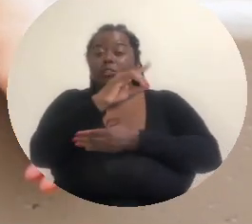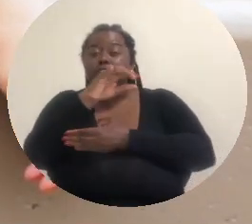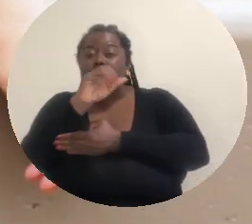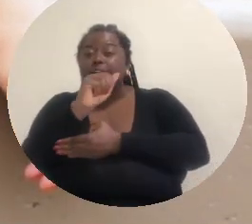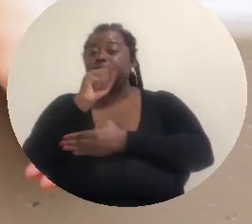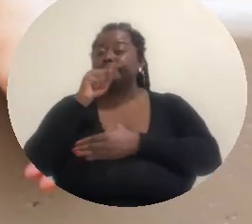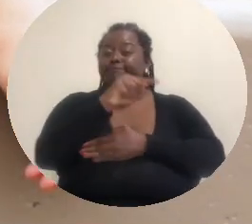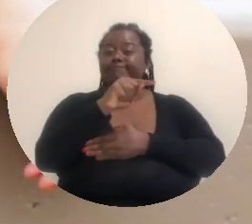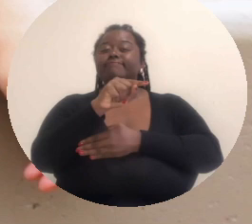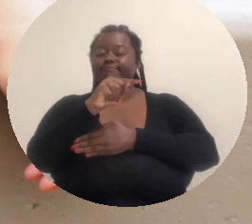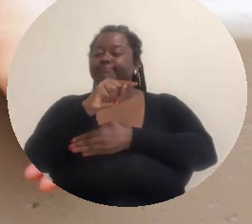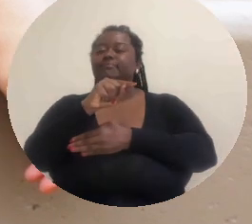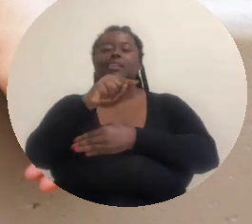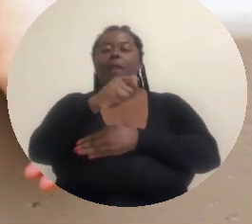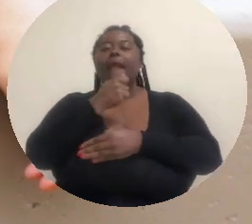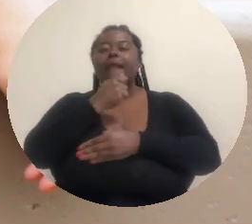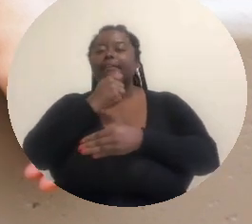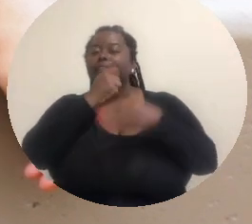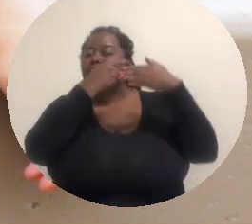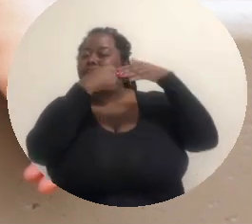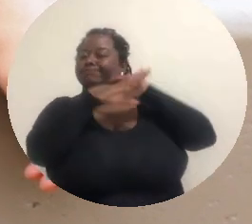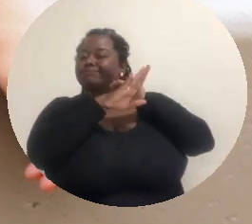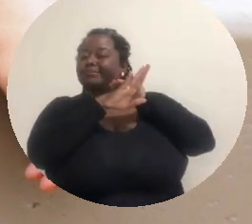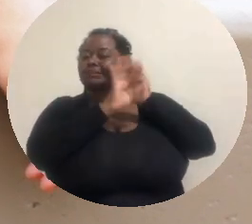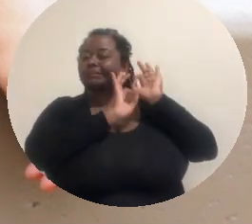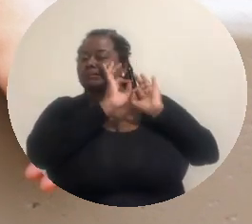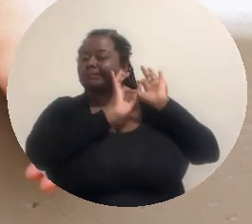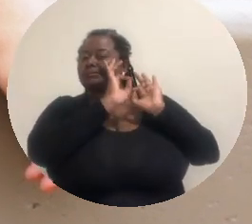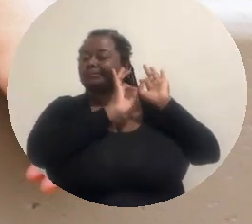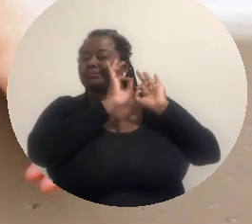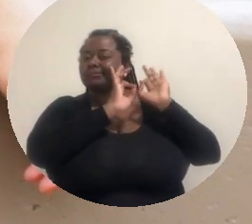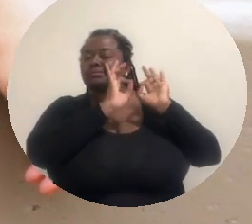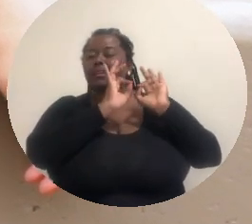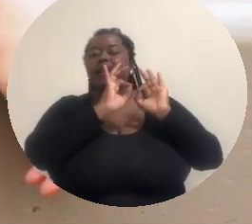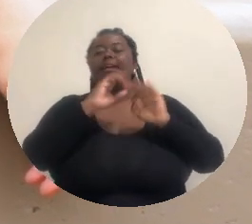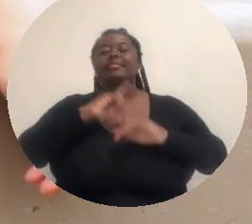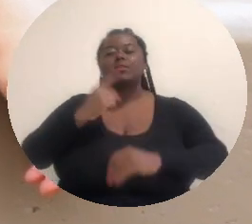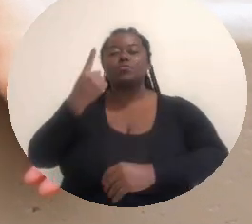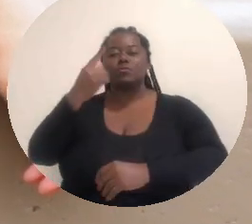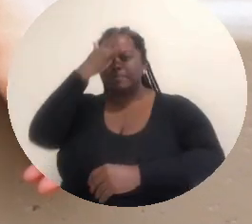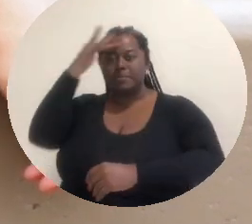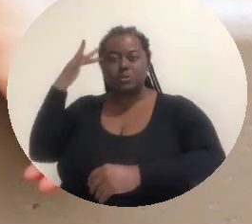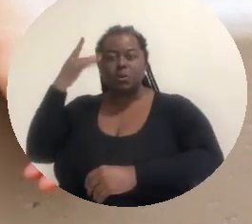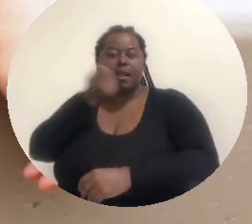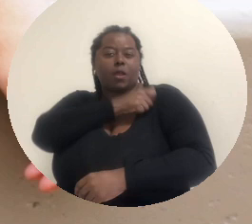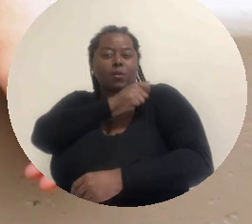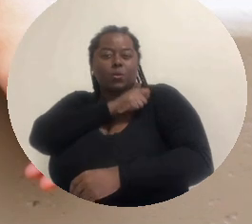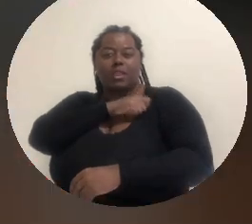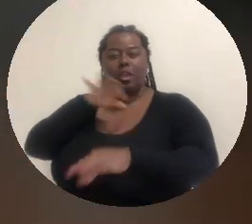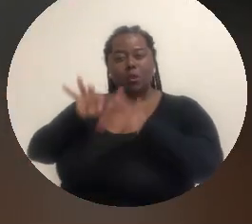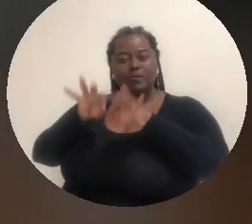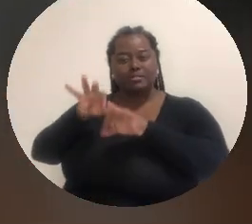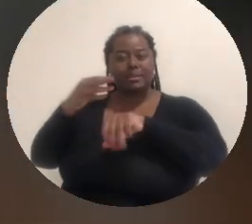primeiro, isso estava muito na minha cabeça ainda. E tinha uma dos integrantes ali, uma das